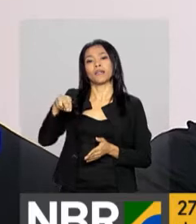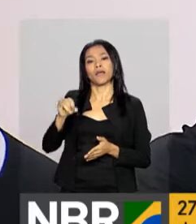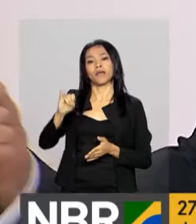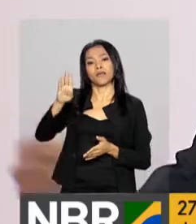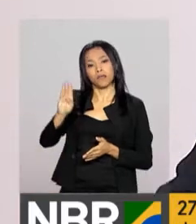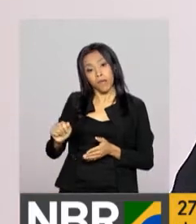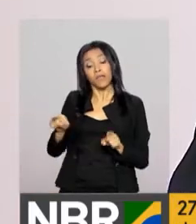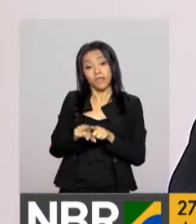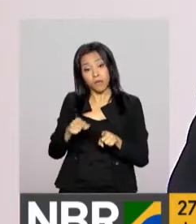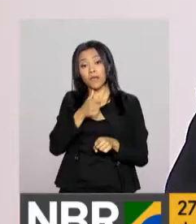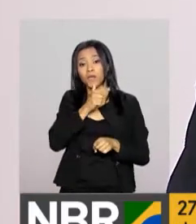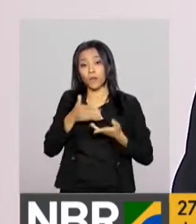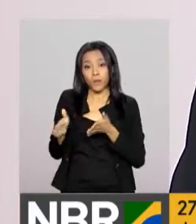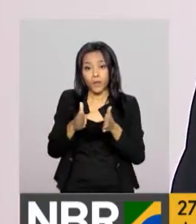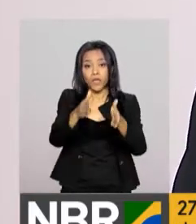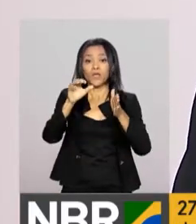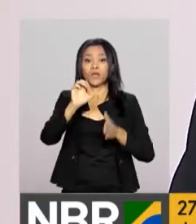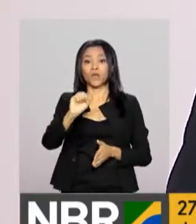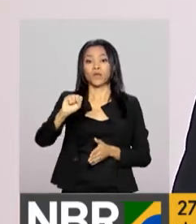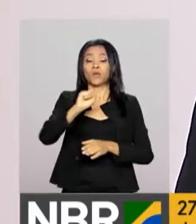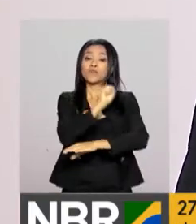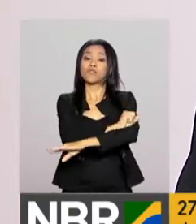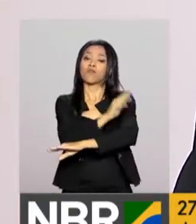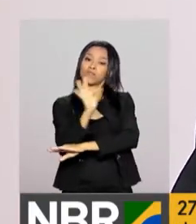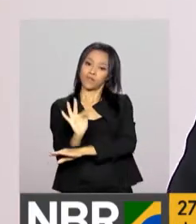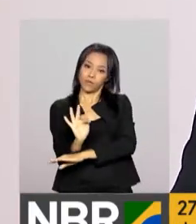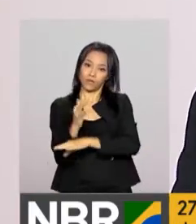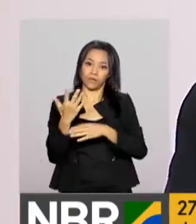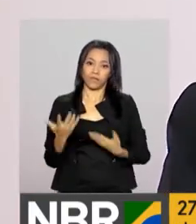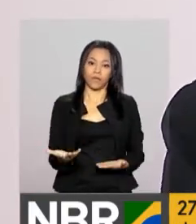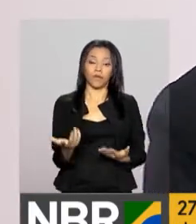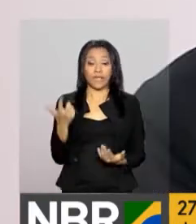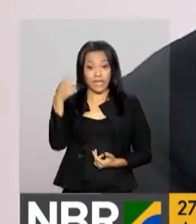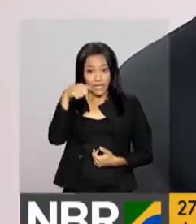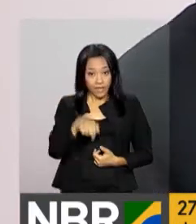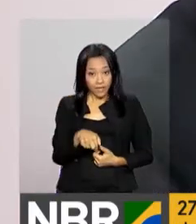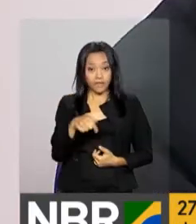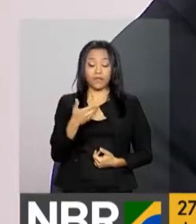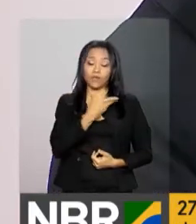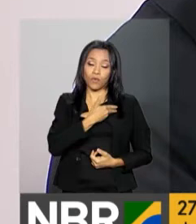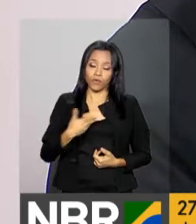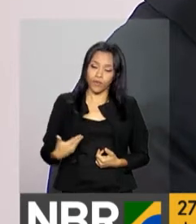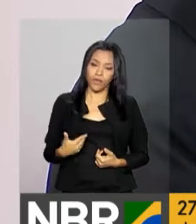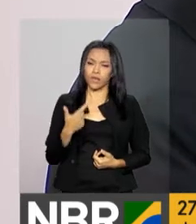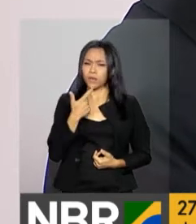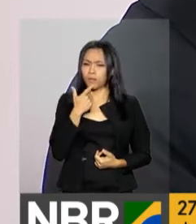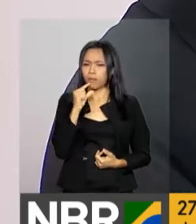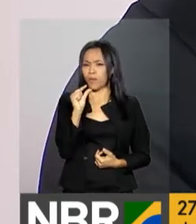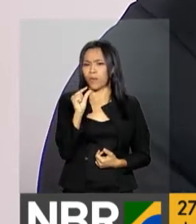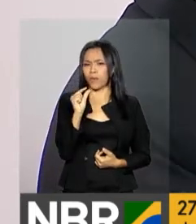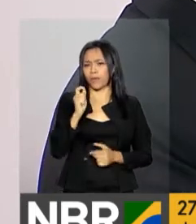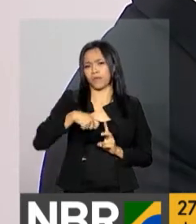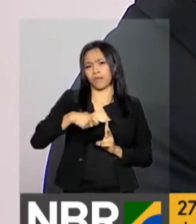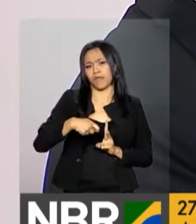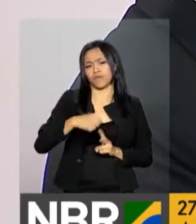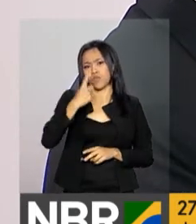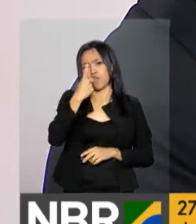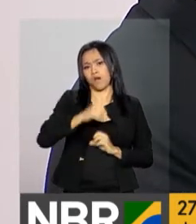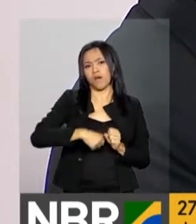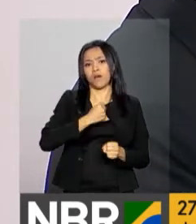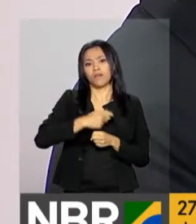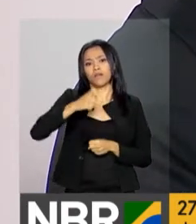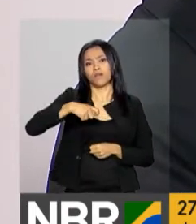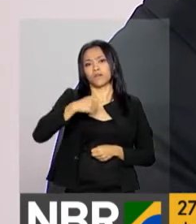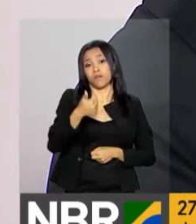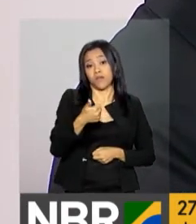alimenta a transposição ou seja neste governo e poucos mesmo ano e 11 meses nós não só impulsionamos